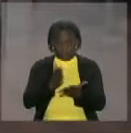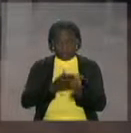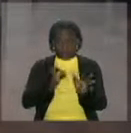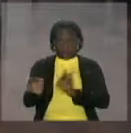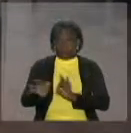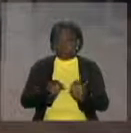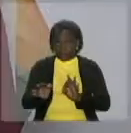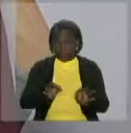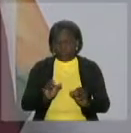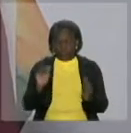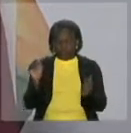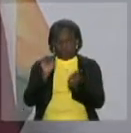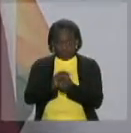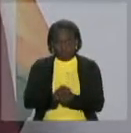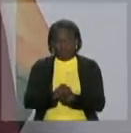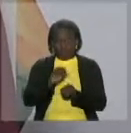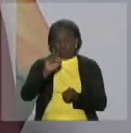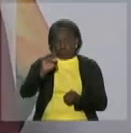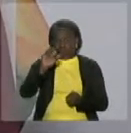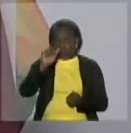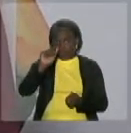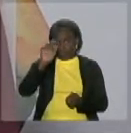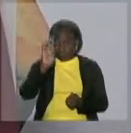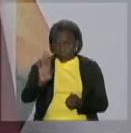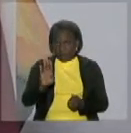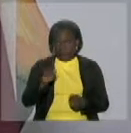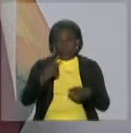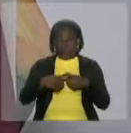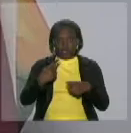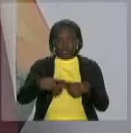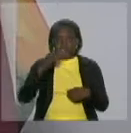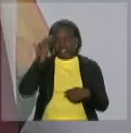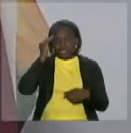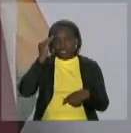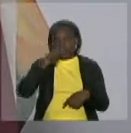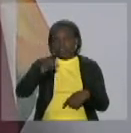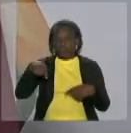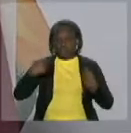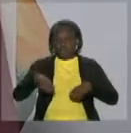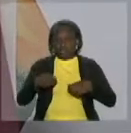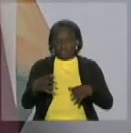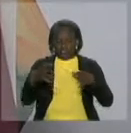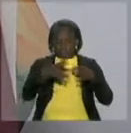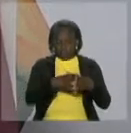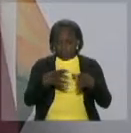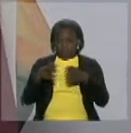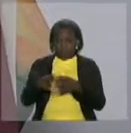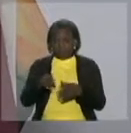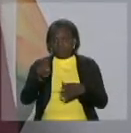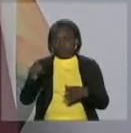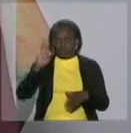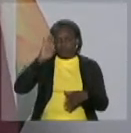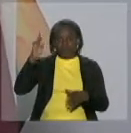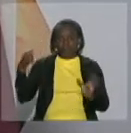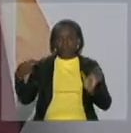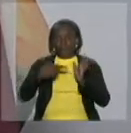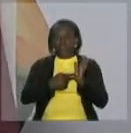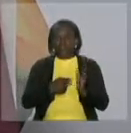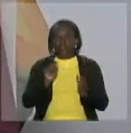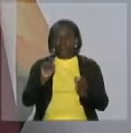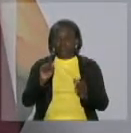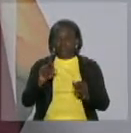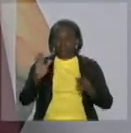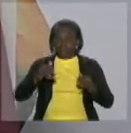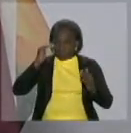a cartilha foi feita em conjunto com a Ordem dos Advogados do Brasil, porque entendemos que somos instituições voltadas,